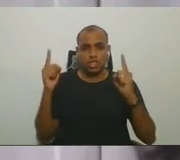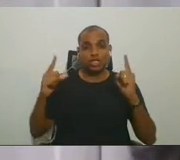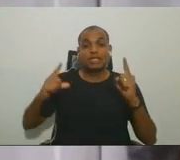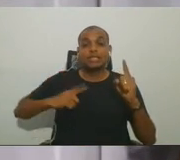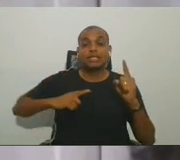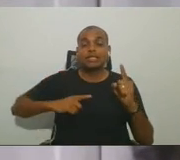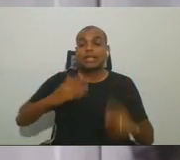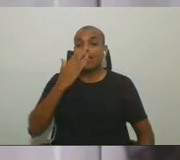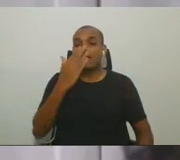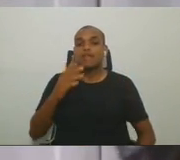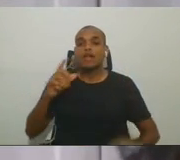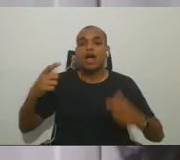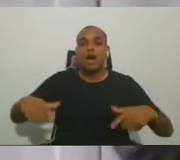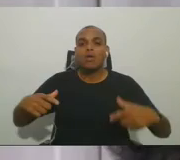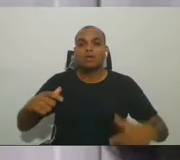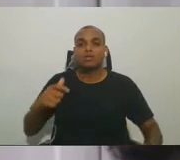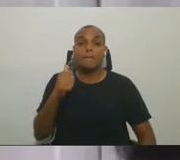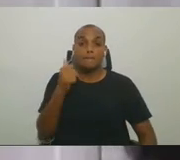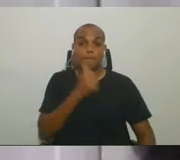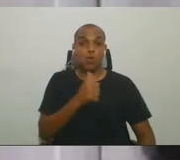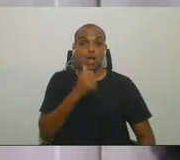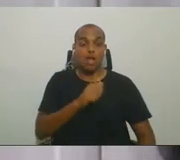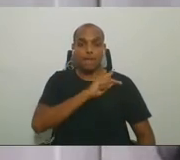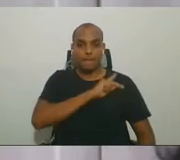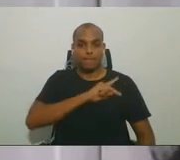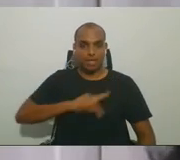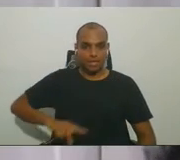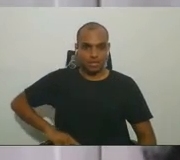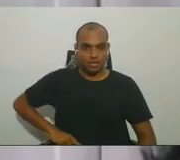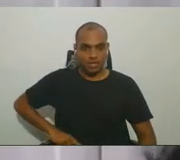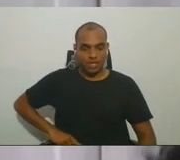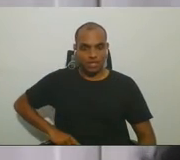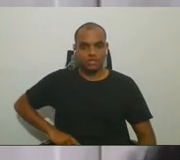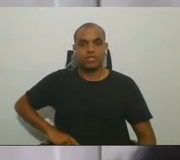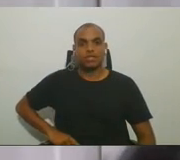encontra uma mulher de origem mapuche.